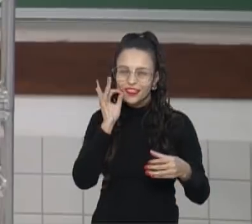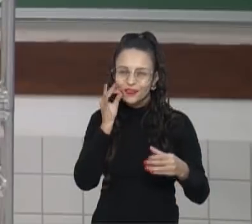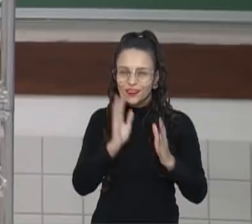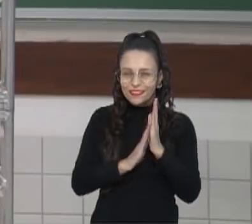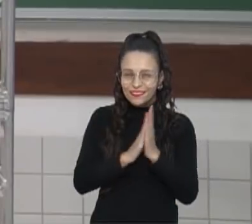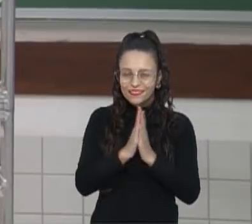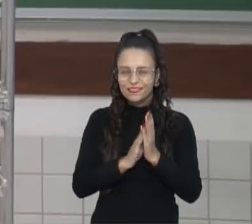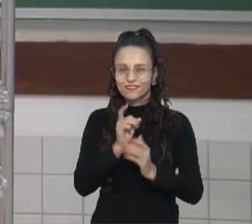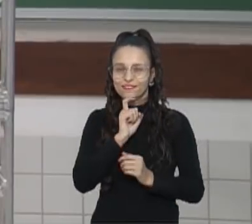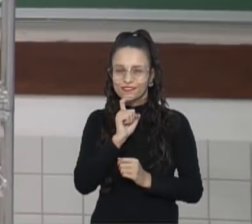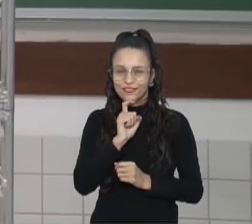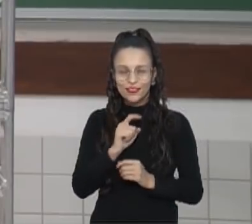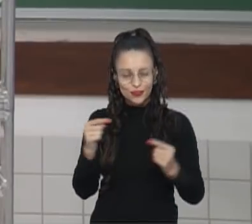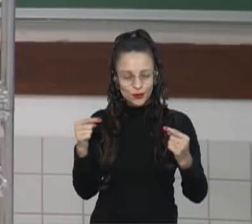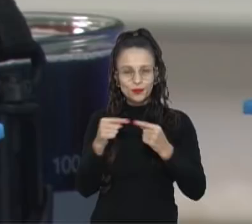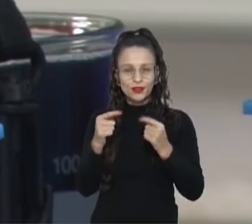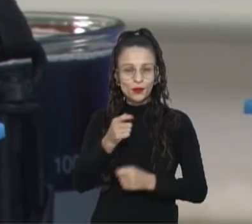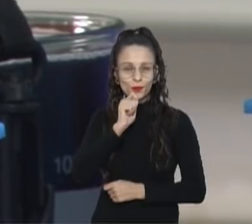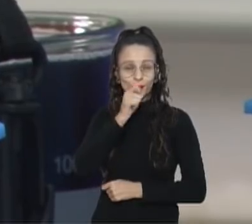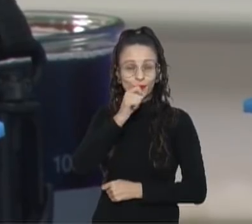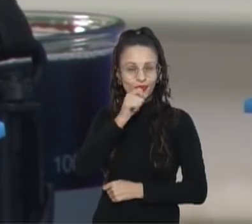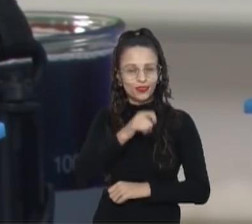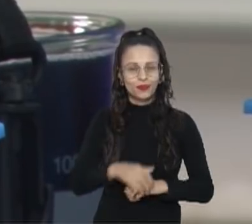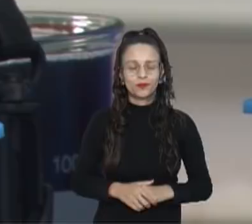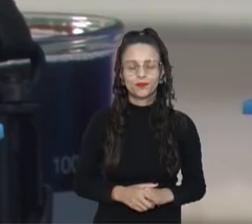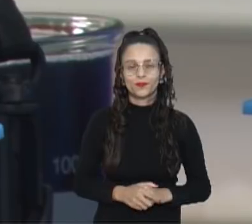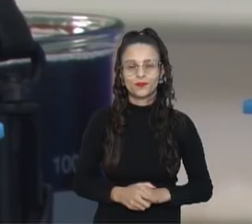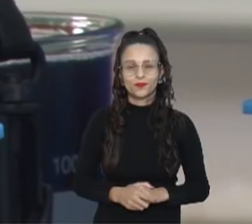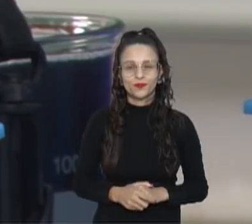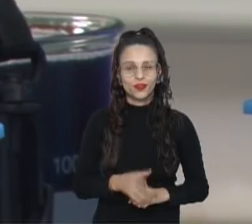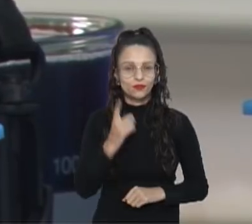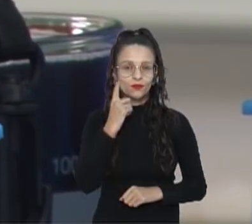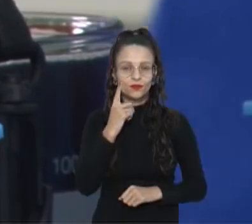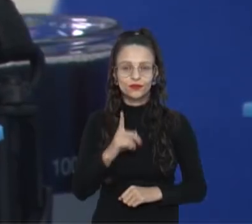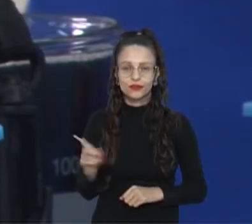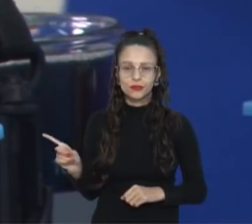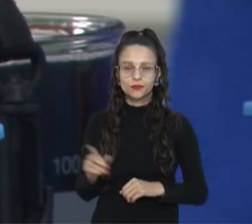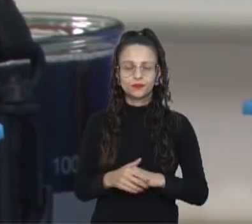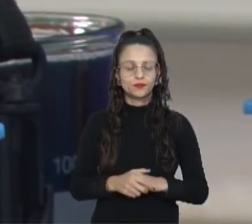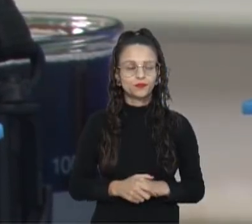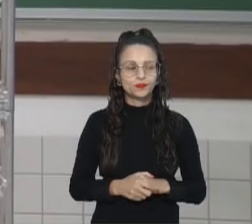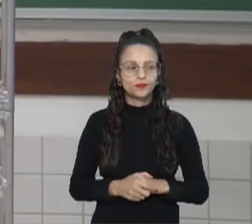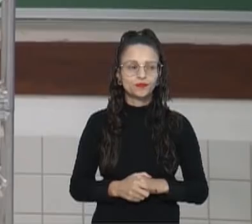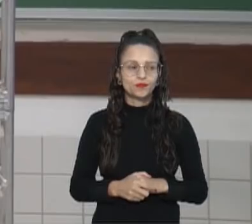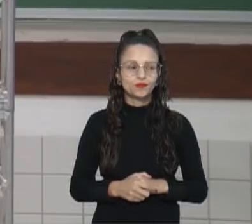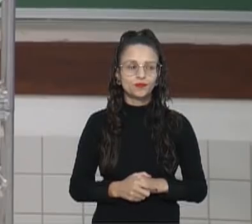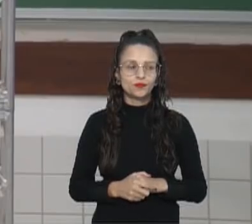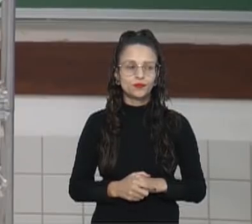friozinho que está aqui, ia bem, hein? Um pinhãozinho. Vamos ver se a fita indicadora já trabalhou.